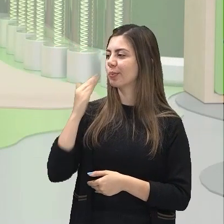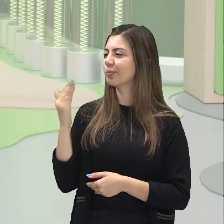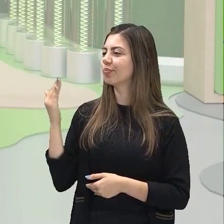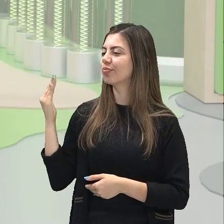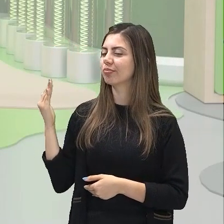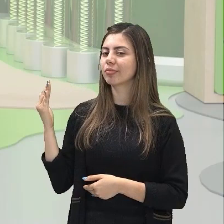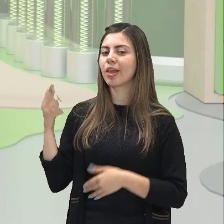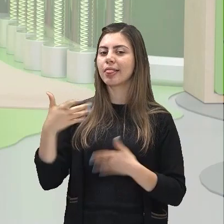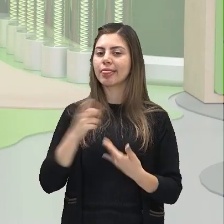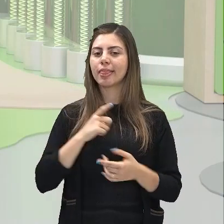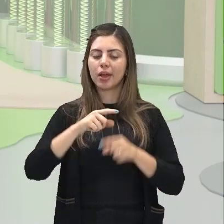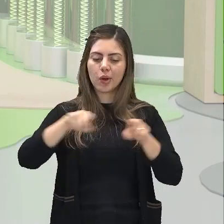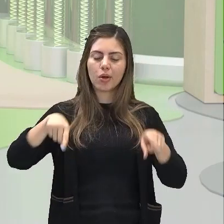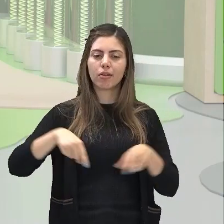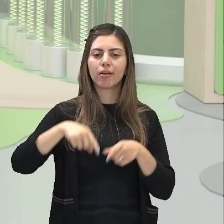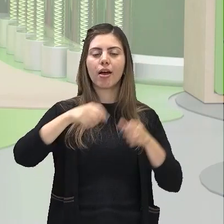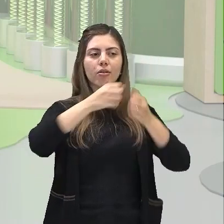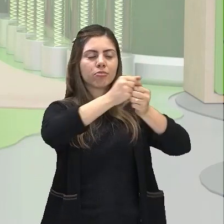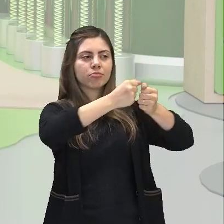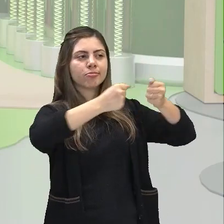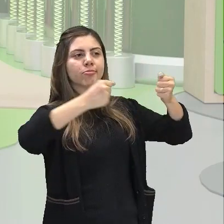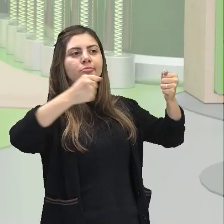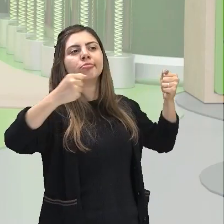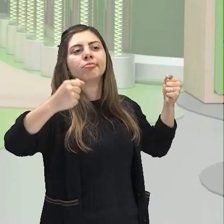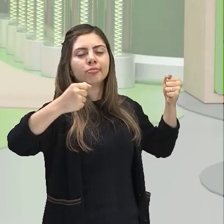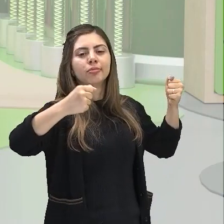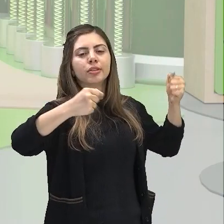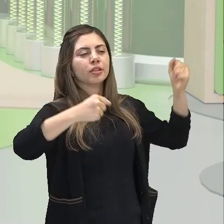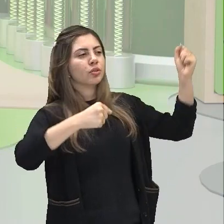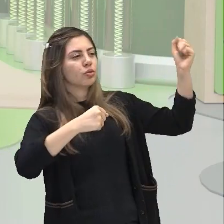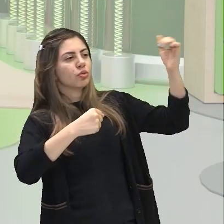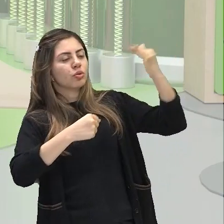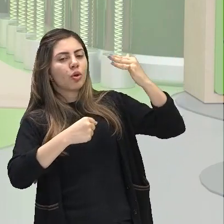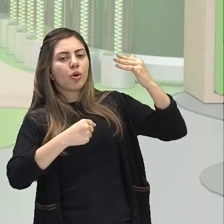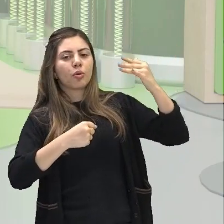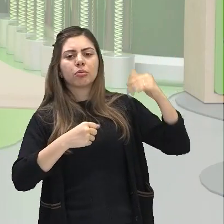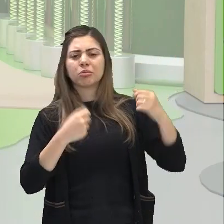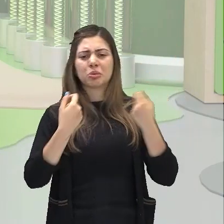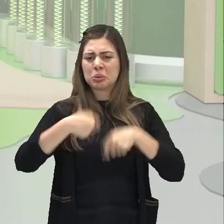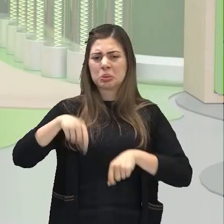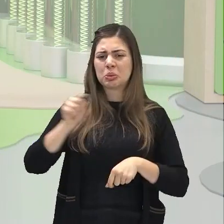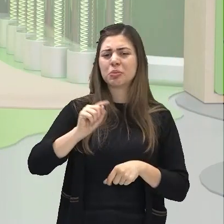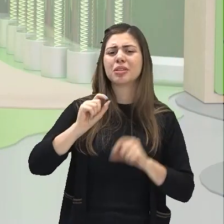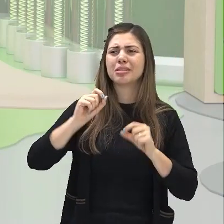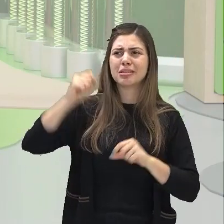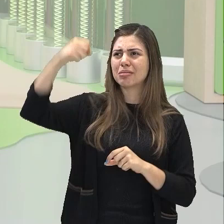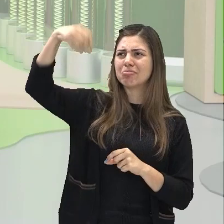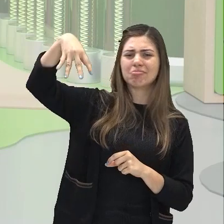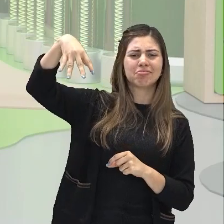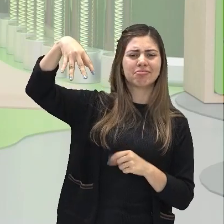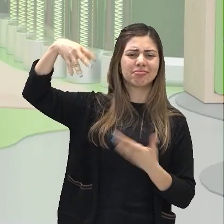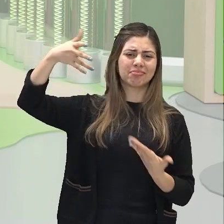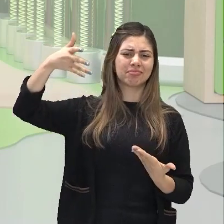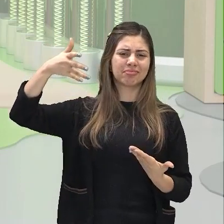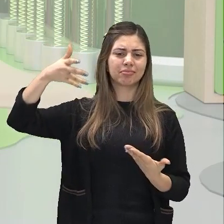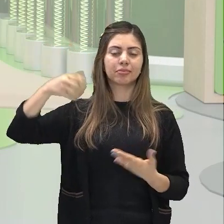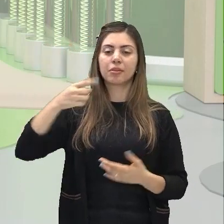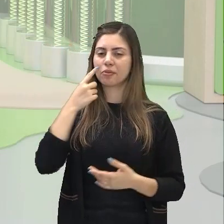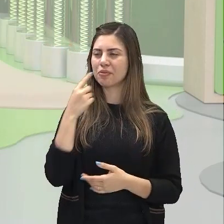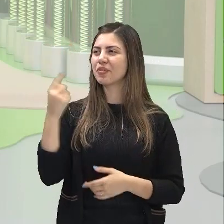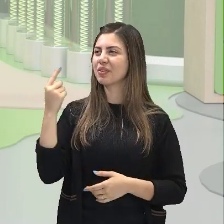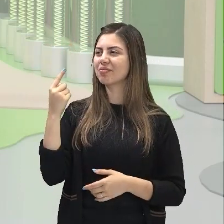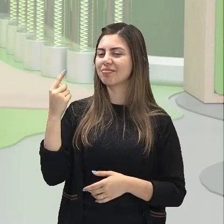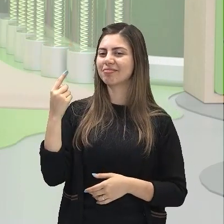ali a cortina, deixa a luz do sol entrar durante o dia. Então não tem necessidade de acender uma lâmpada nessa sala de manhã, por exemplo. Olha como ela está bem